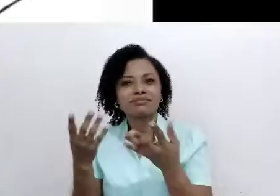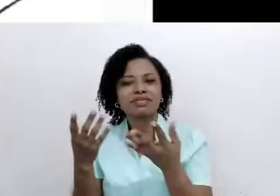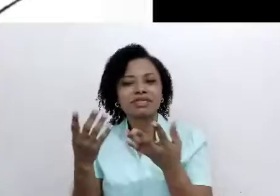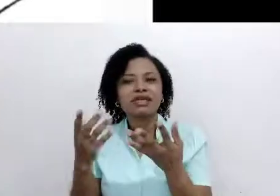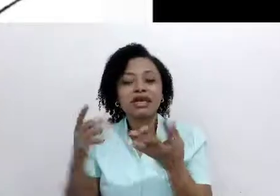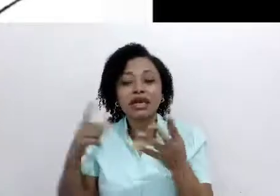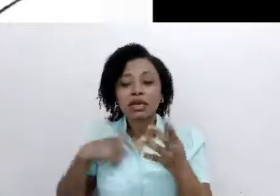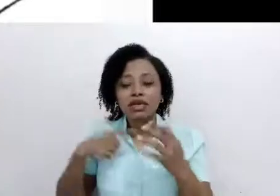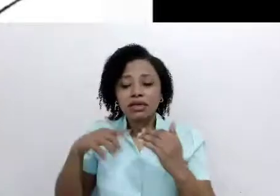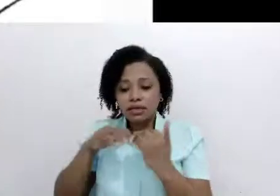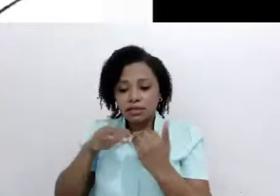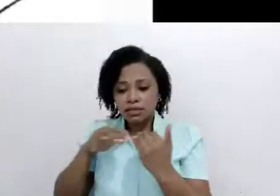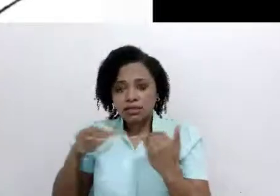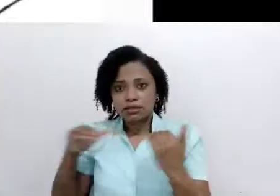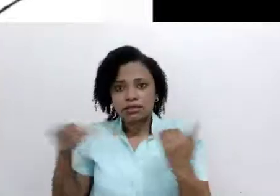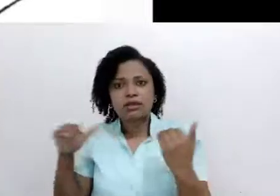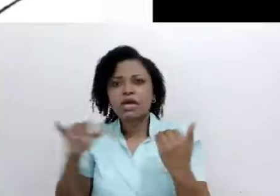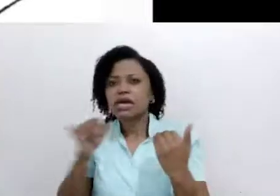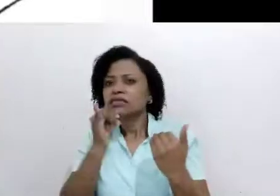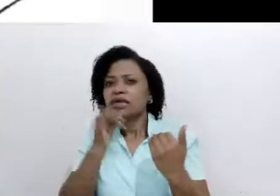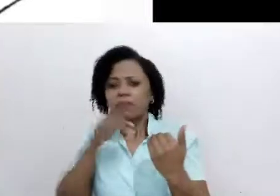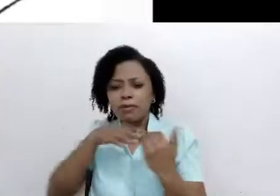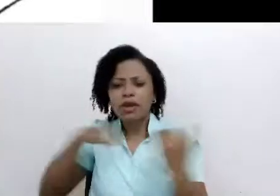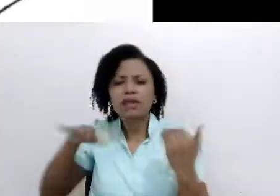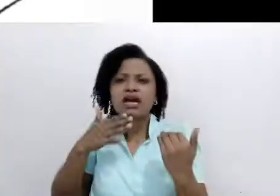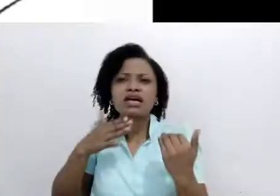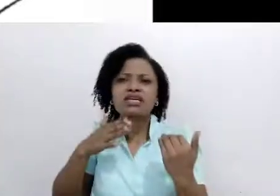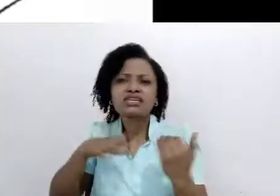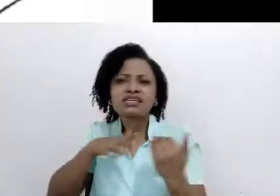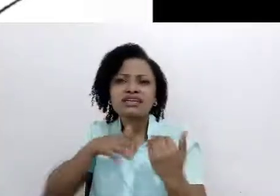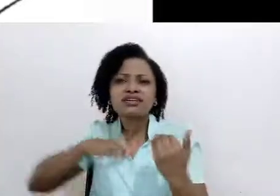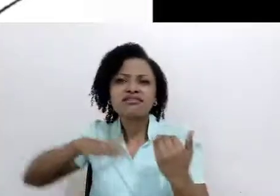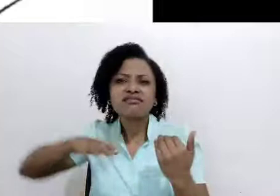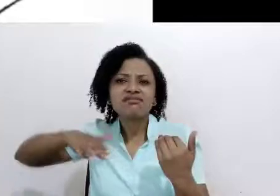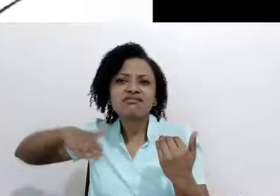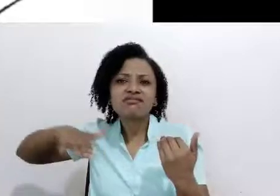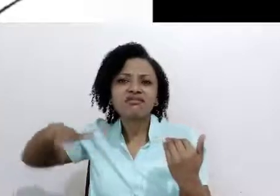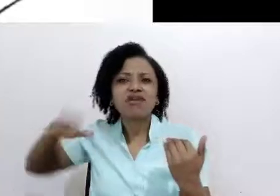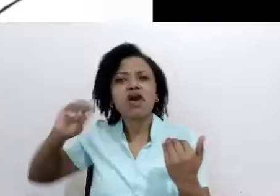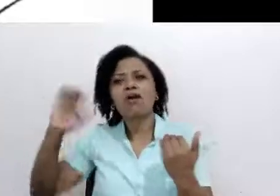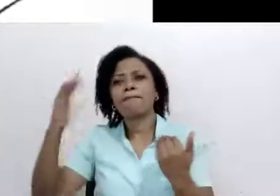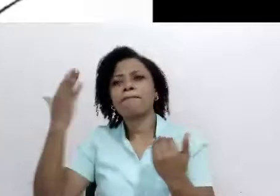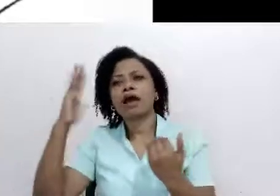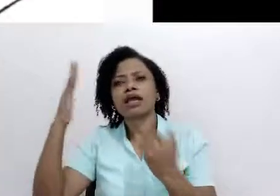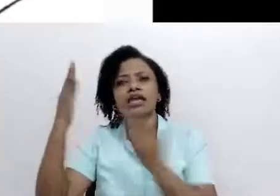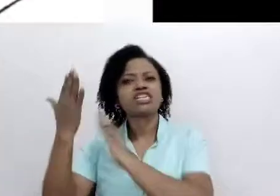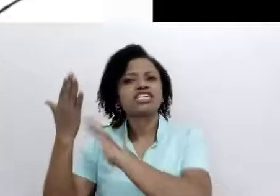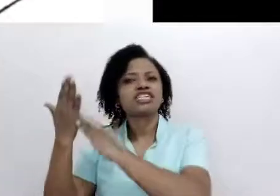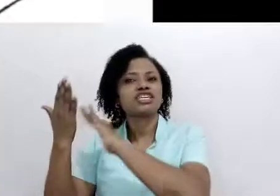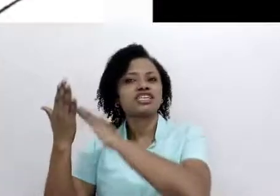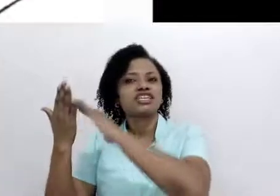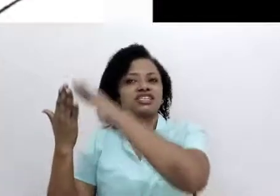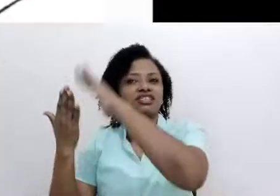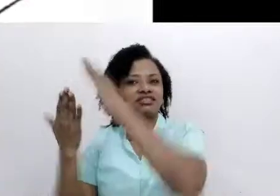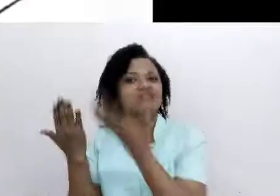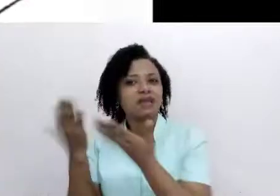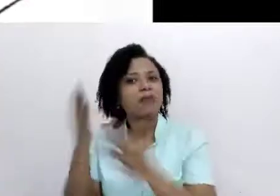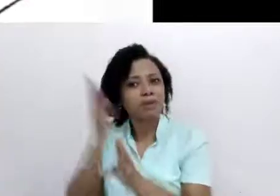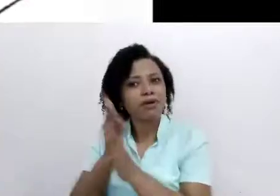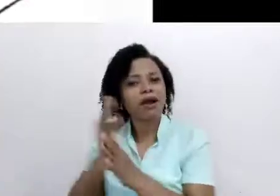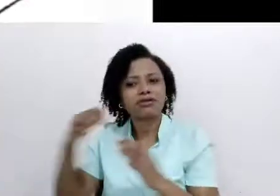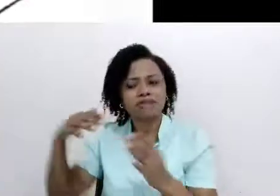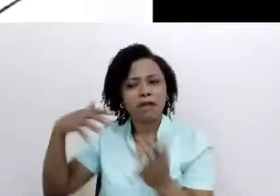uma rugosidade, é como se fosse um asfalto irregular, uma parede irregular. Essa reflexão